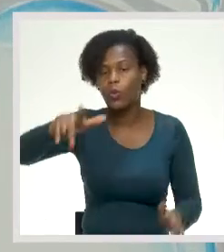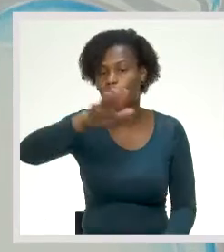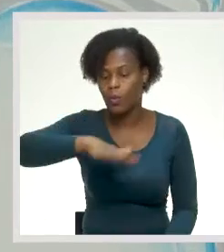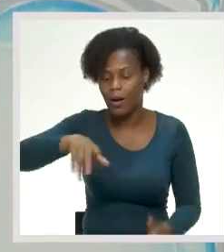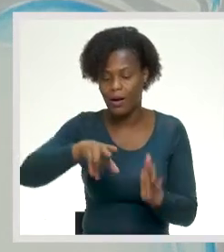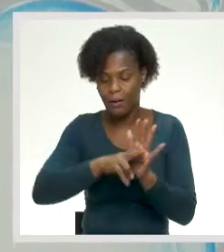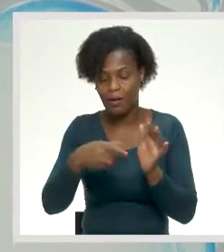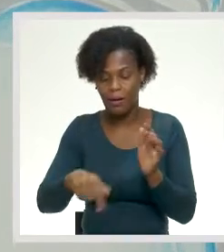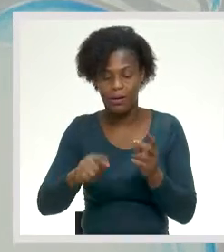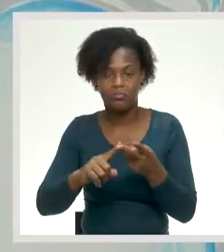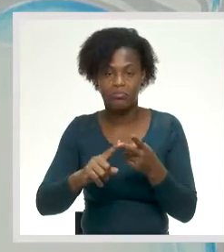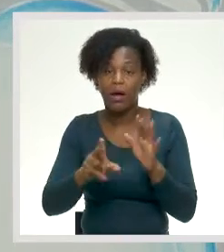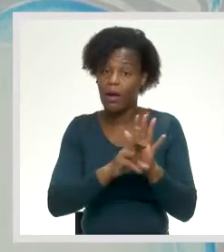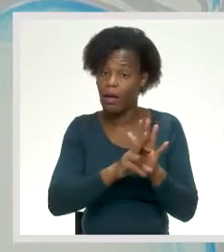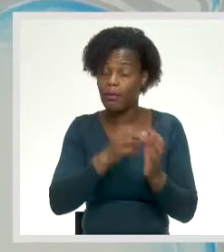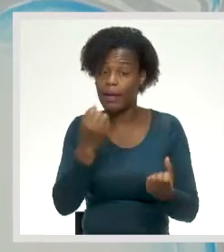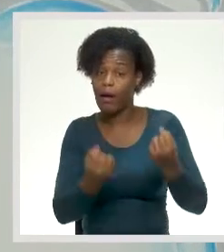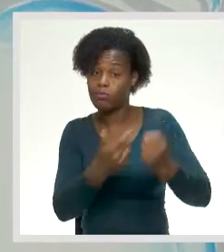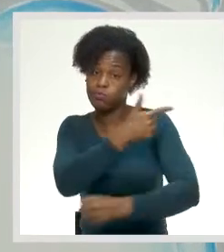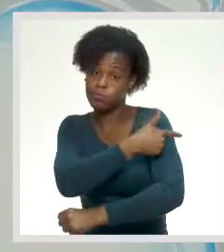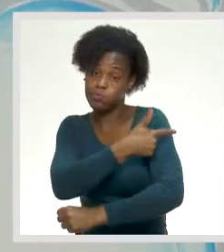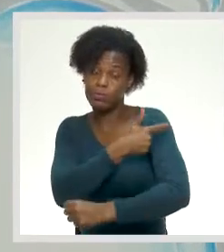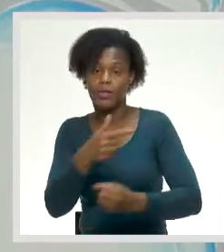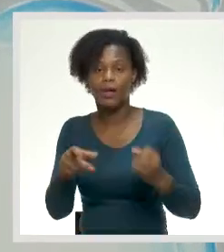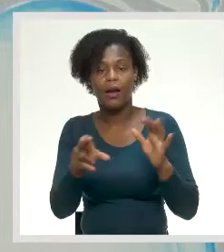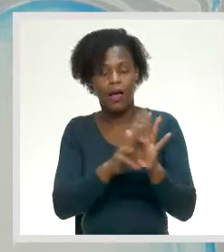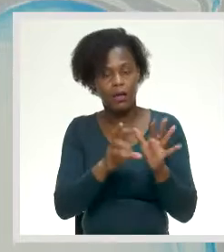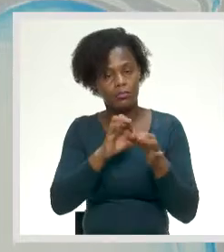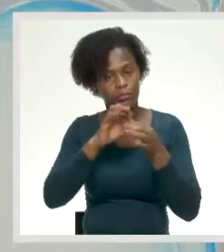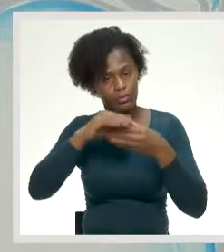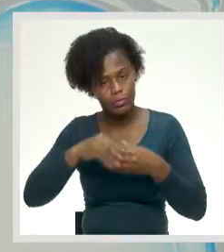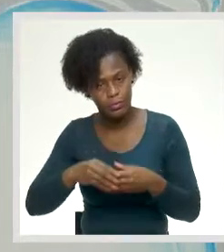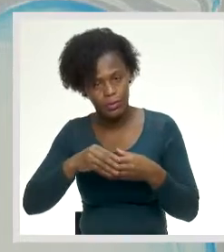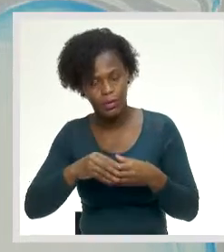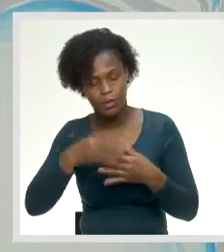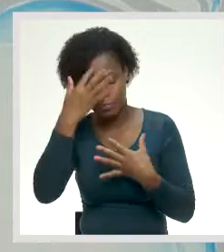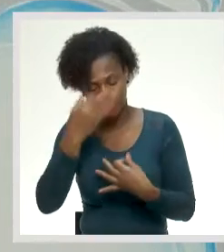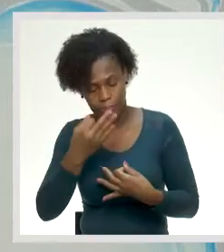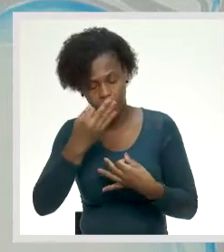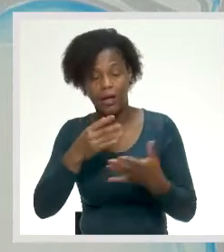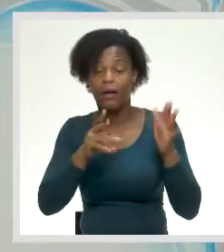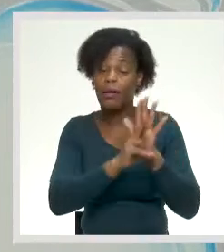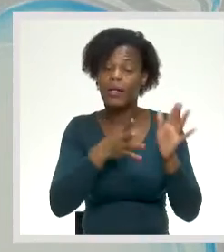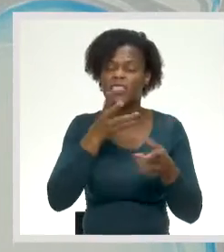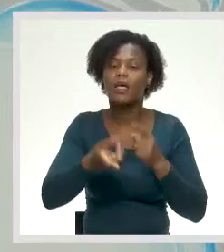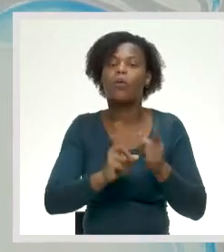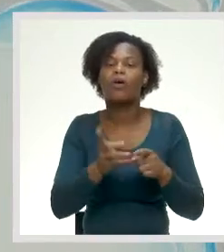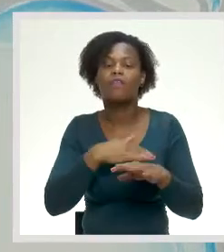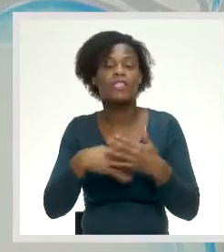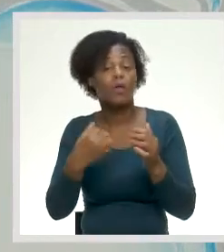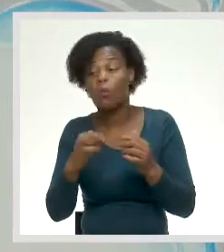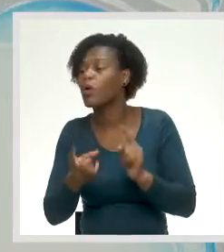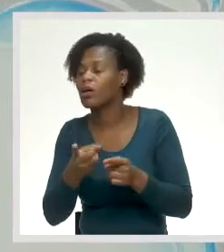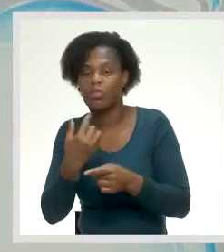lado. São regras de trânsito, são regras de cortesia, são regras que nos dizem o que fazer ou